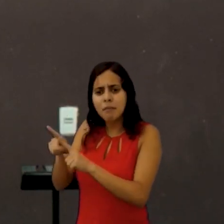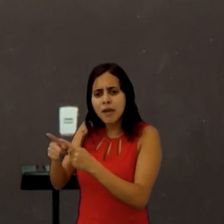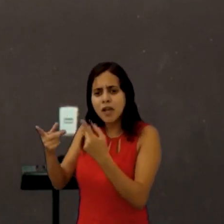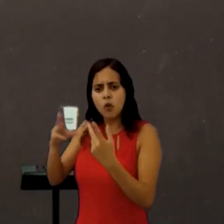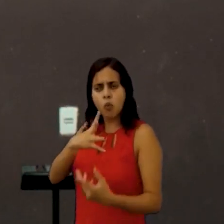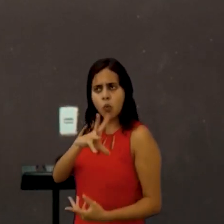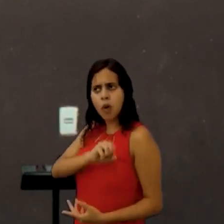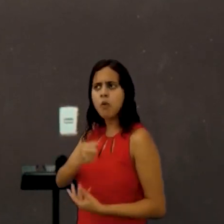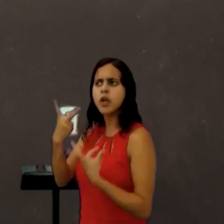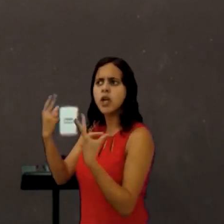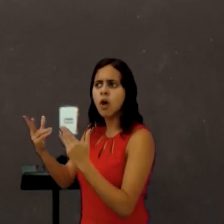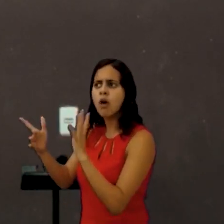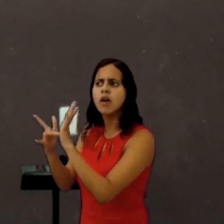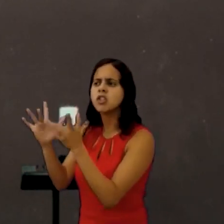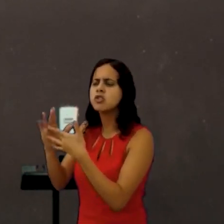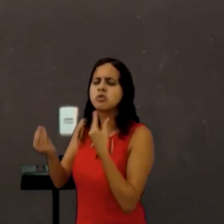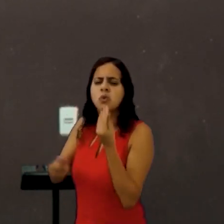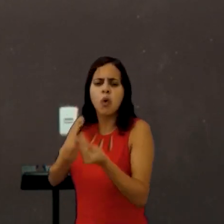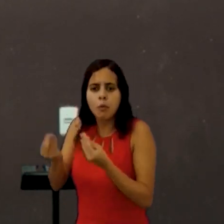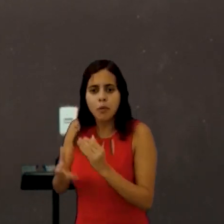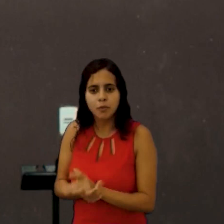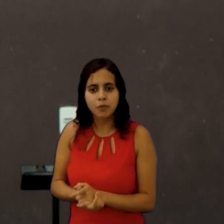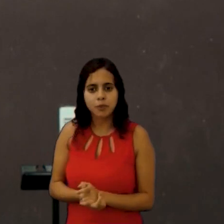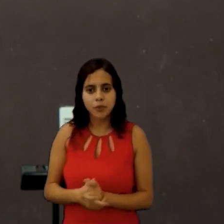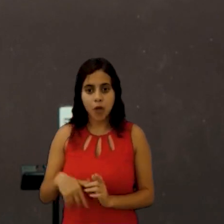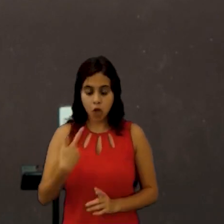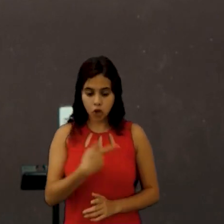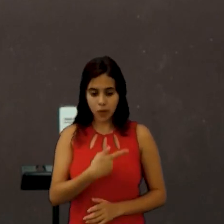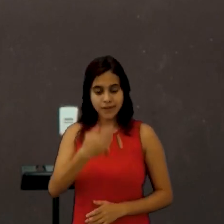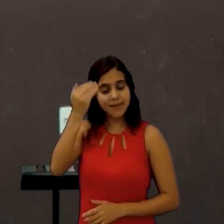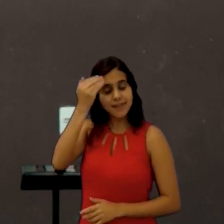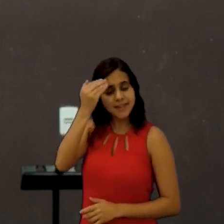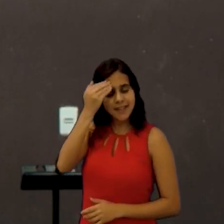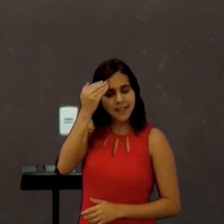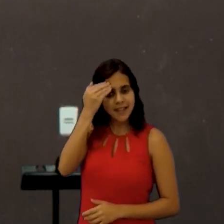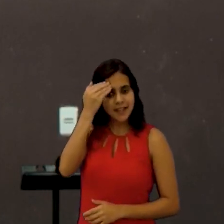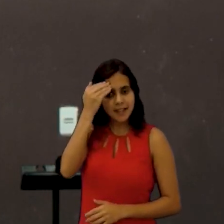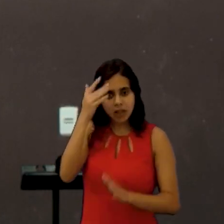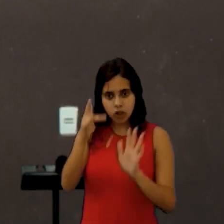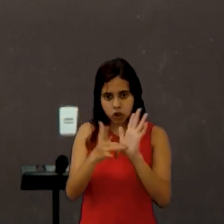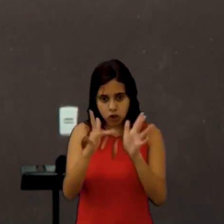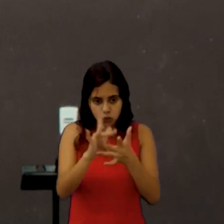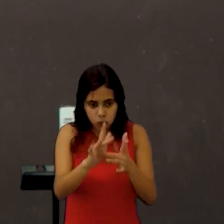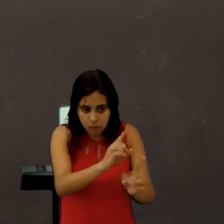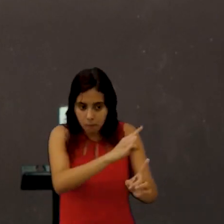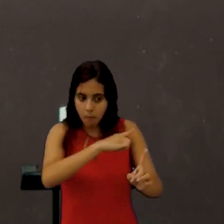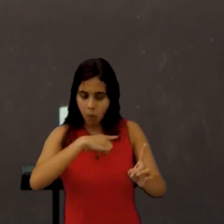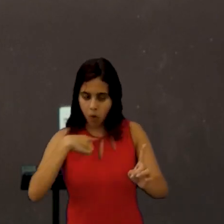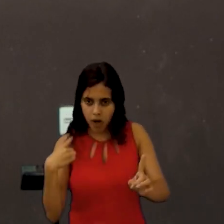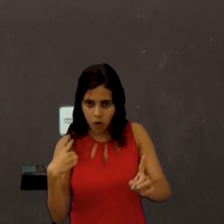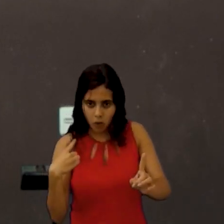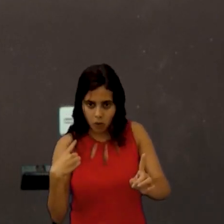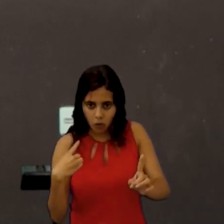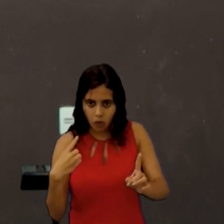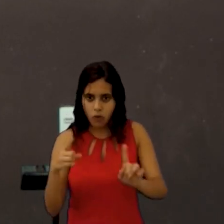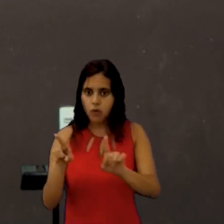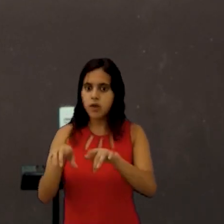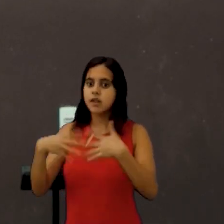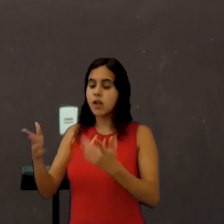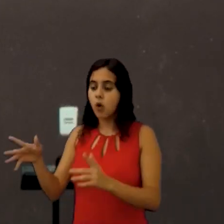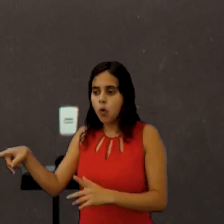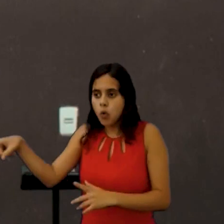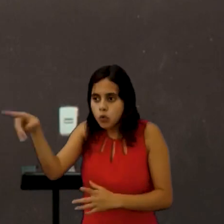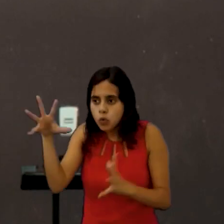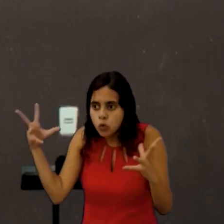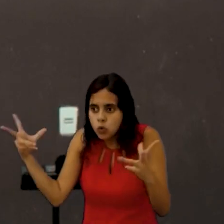E aí ele diz, porque nós reconhecemos o seguinte, um morreu por todos, logo todos morreram, e ele morreu por todos, para que